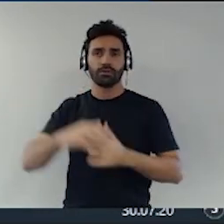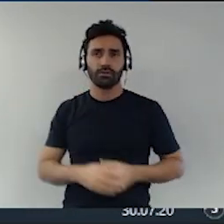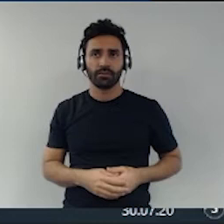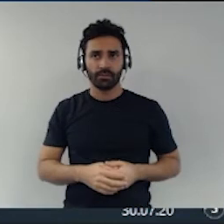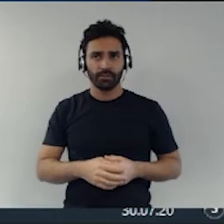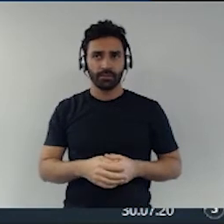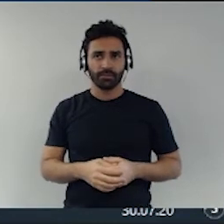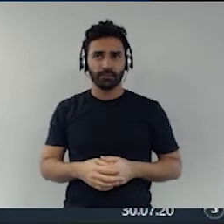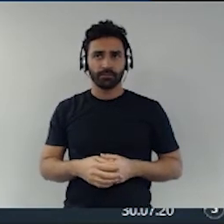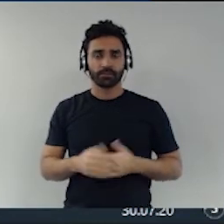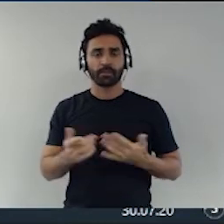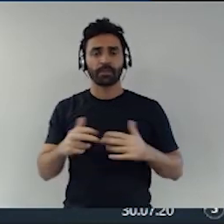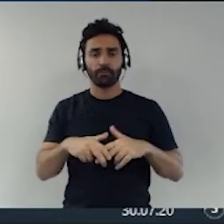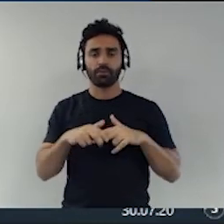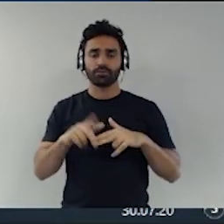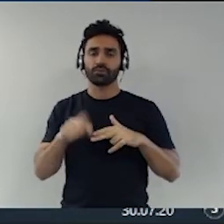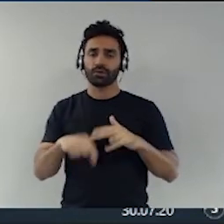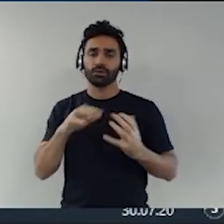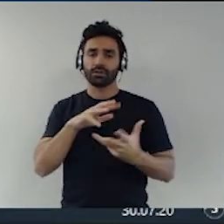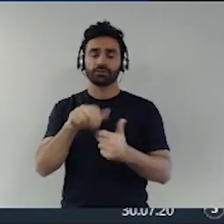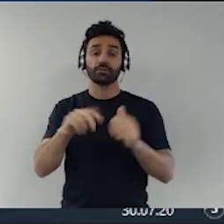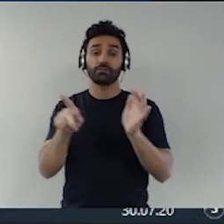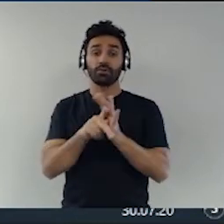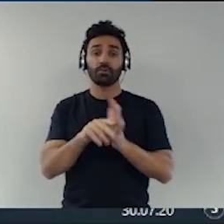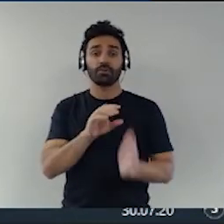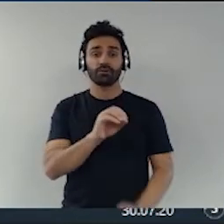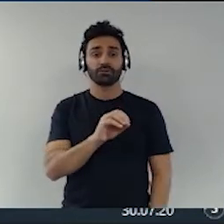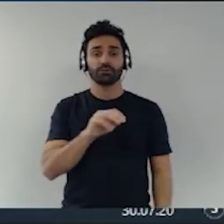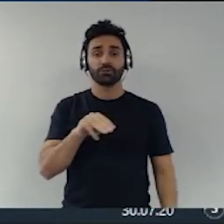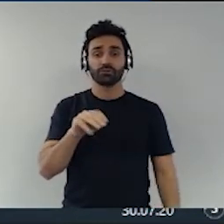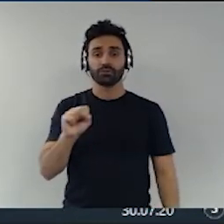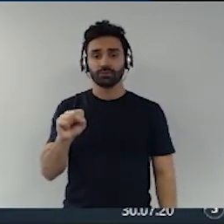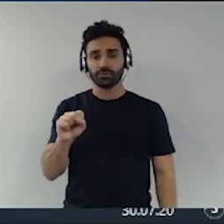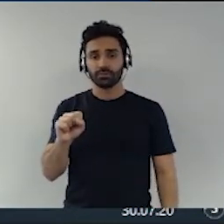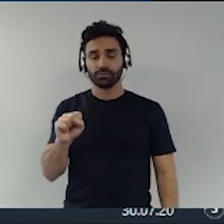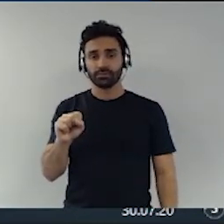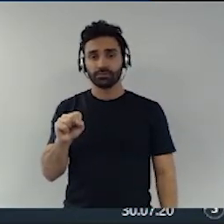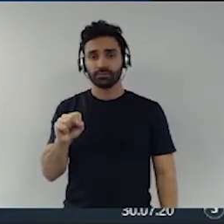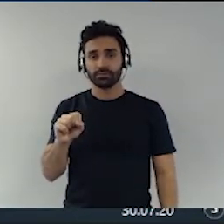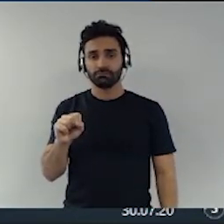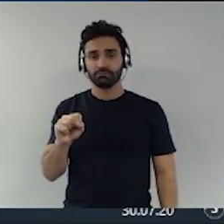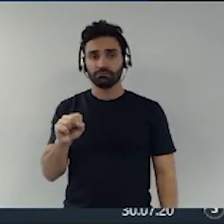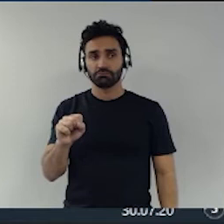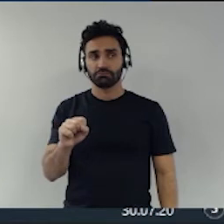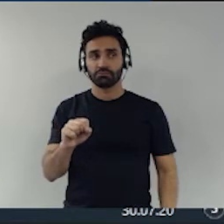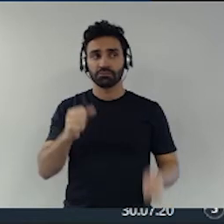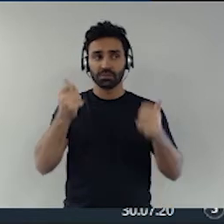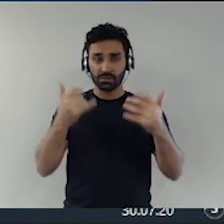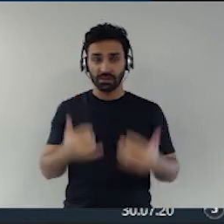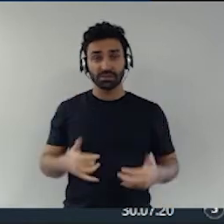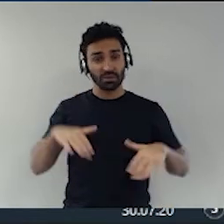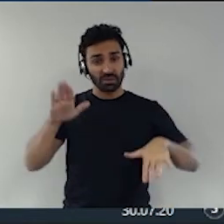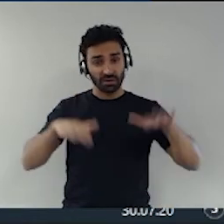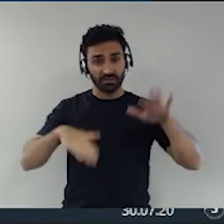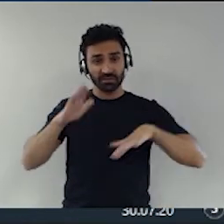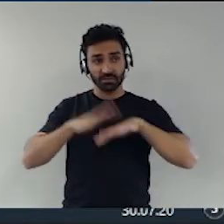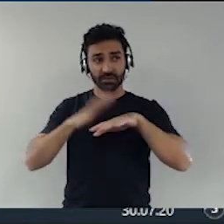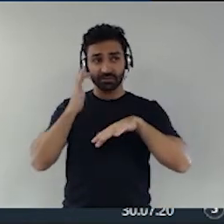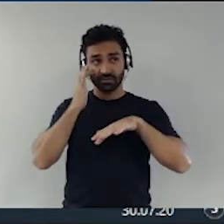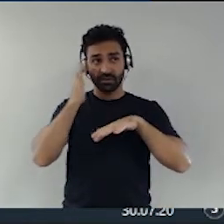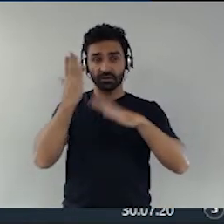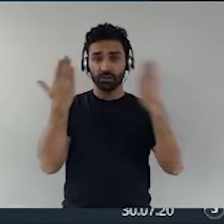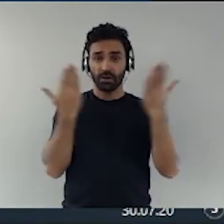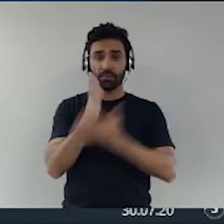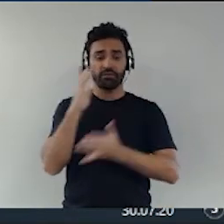esse é um tratado internacional da Organização Mundial de Saúde. A explicação talvez seja que seja mais fácil aprovar algo assim com